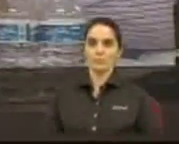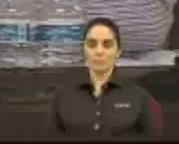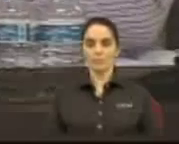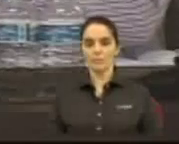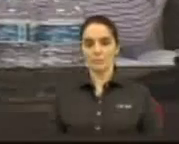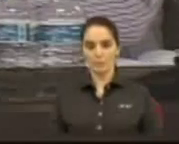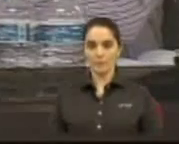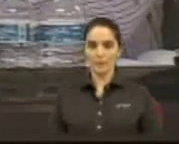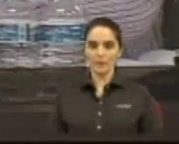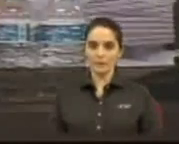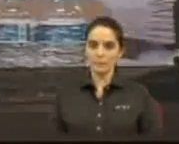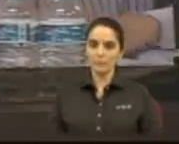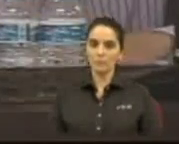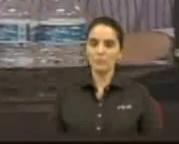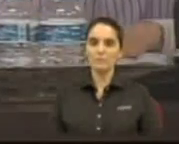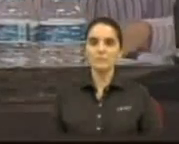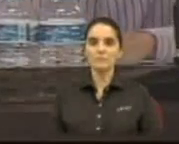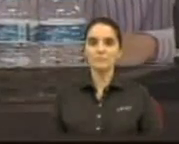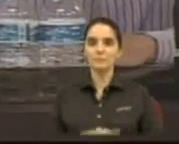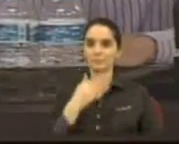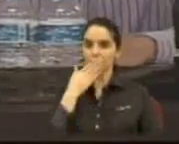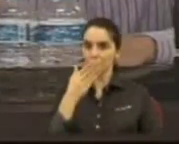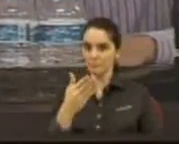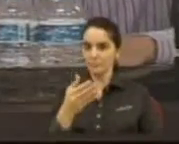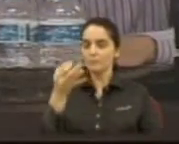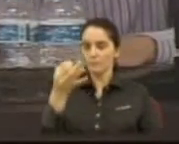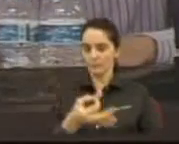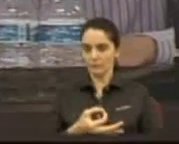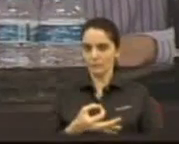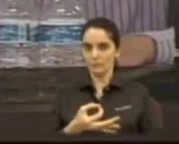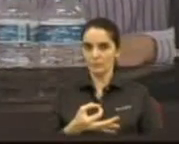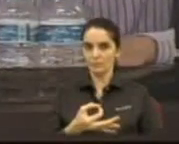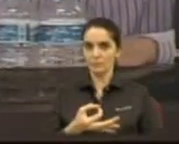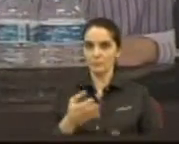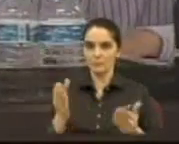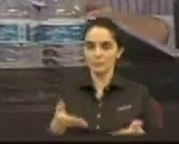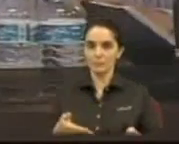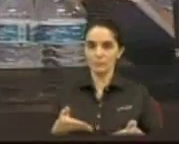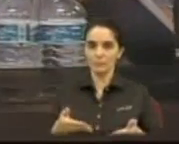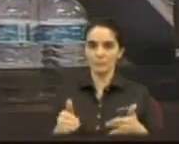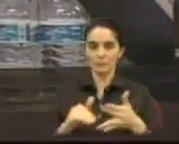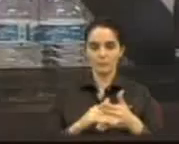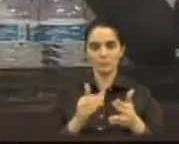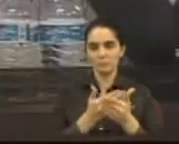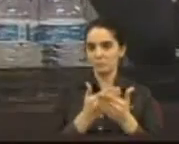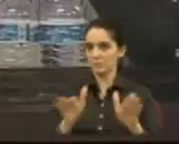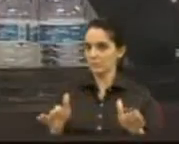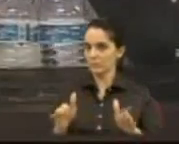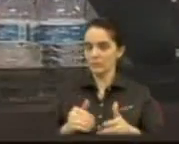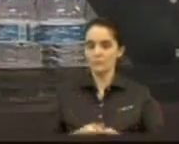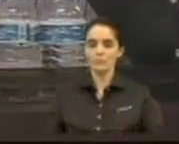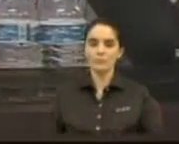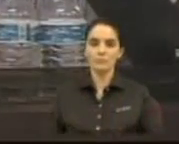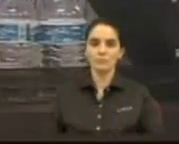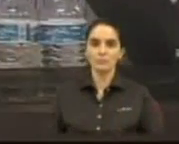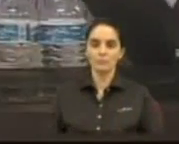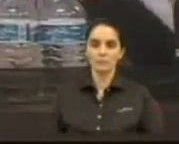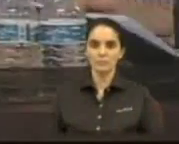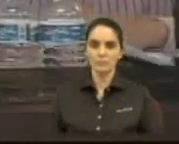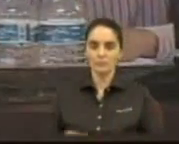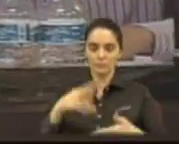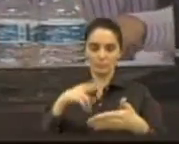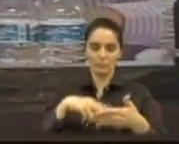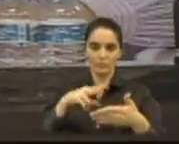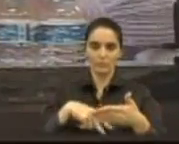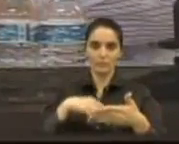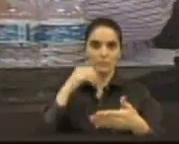PMDB. O requerimento está em ordem para a dispensa do intervalo regimental. E agora a leitura,